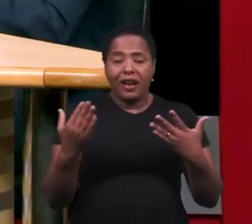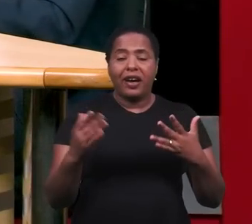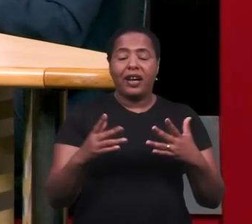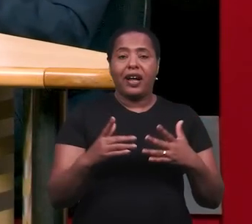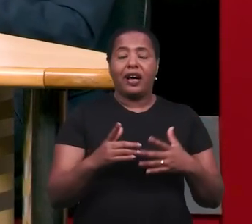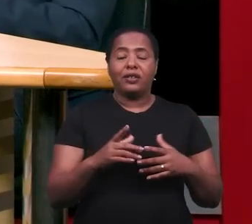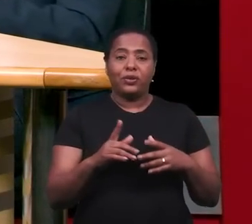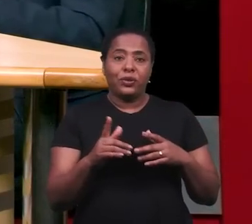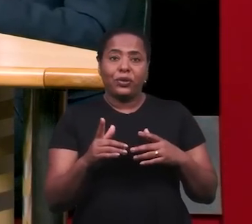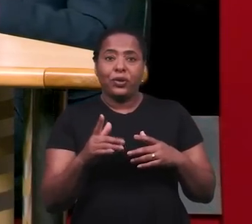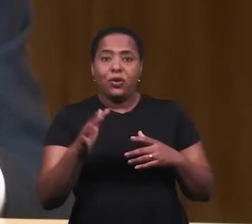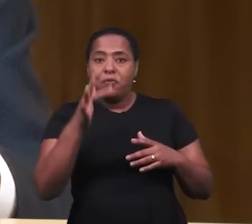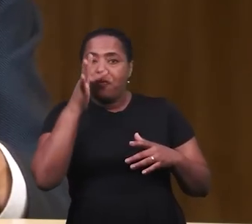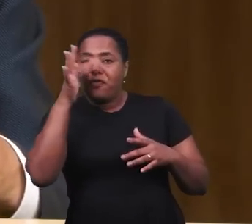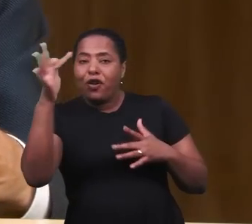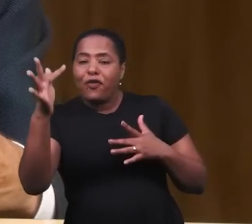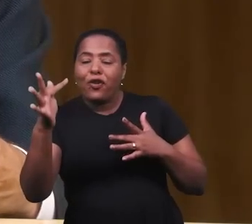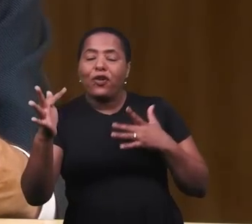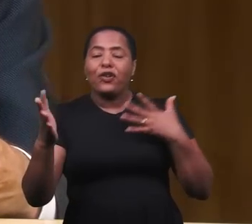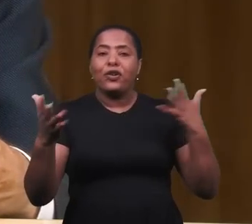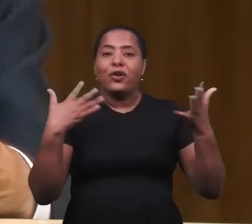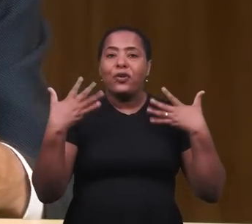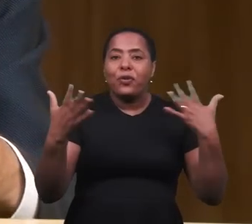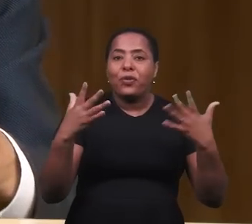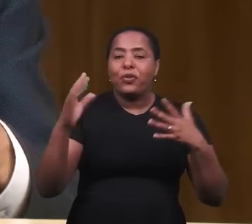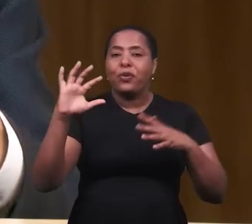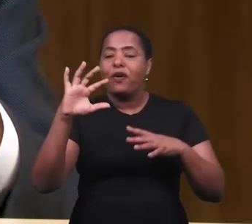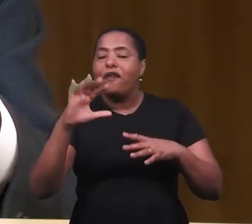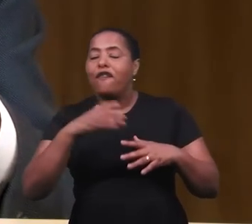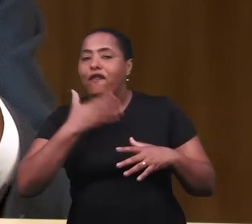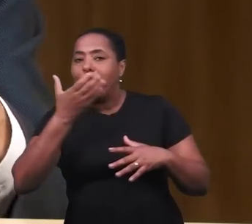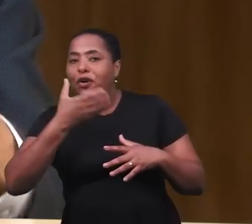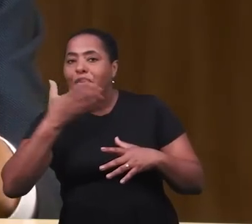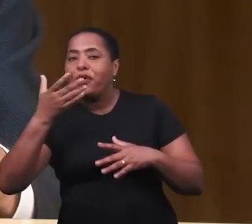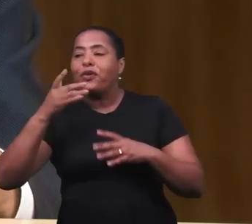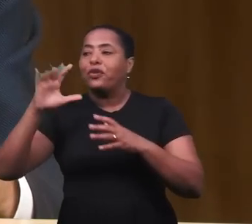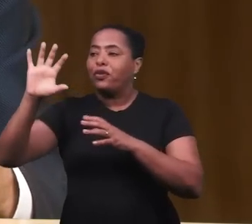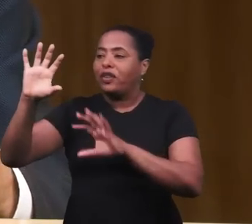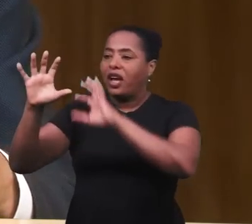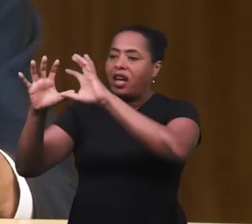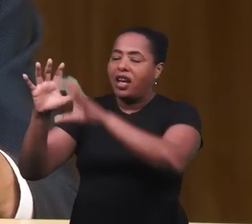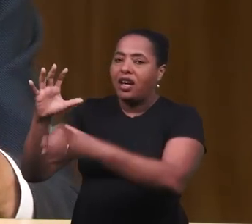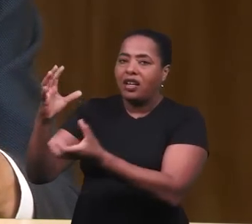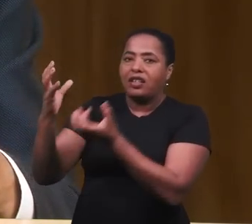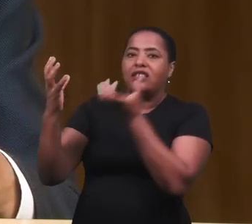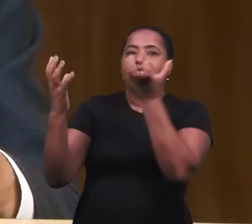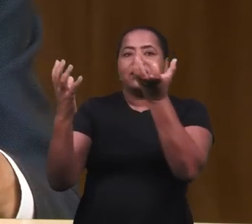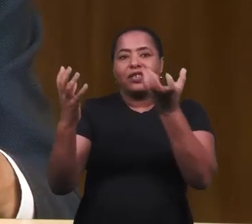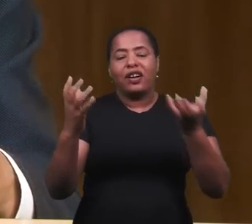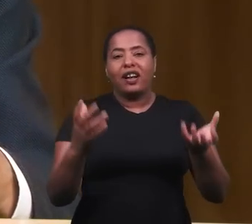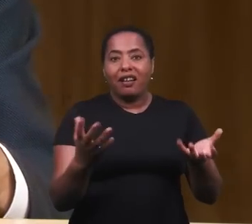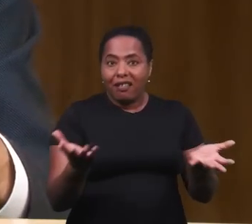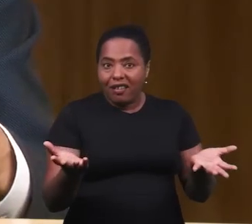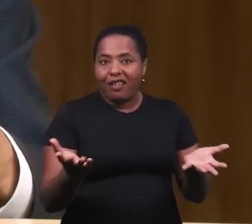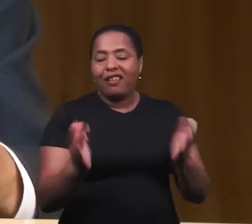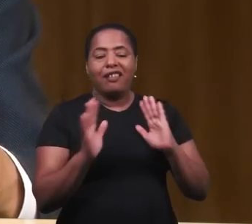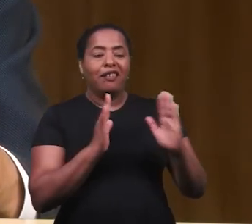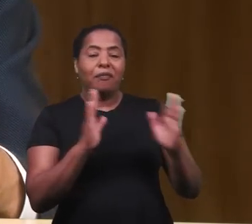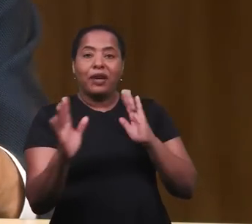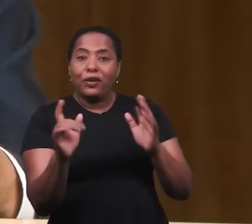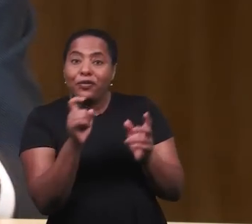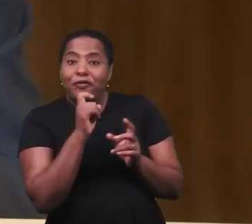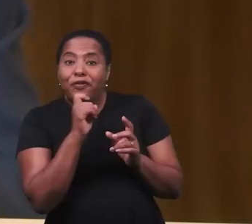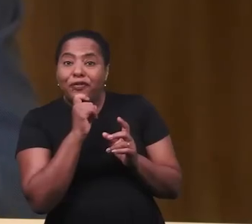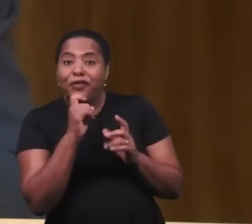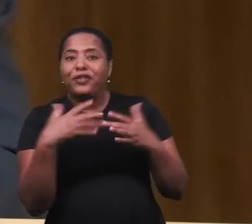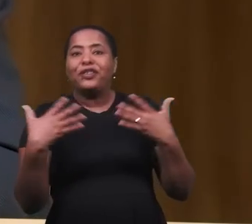inverno, né? Tem o seu outono, a época das frutos. Outono é a época dos